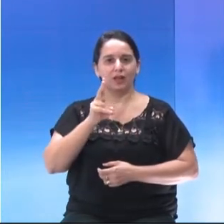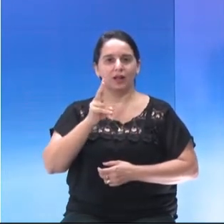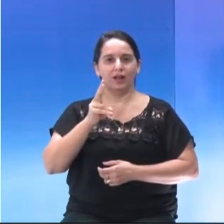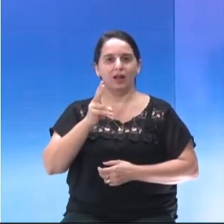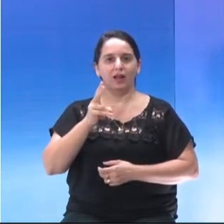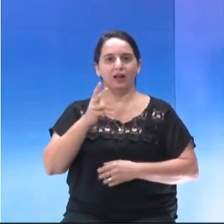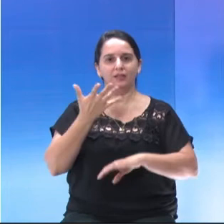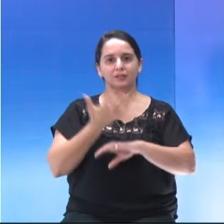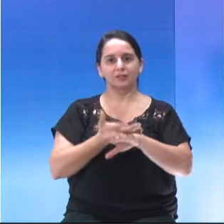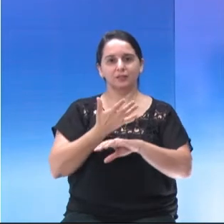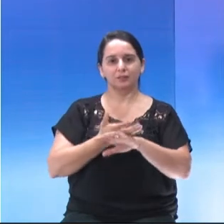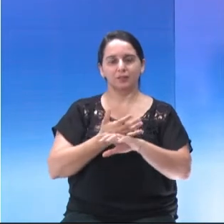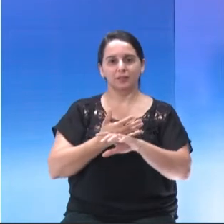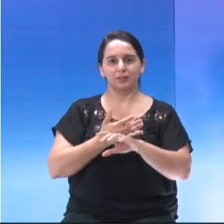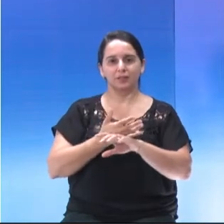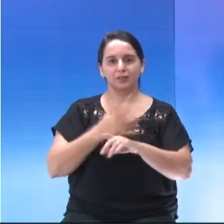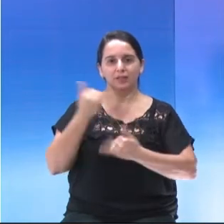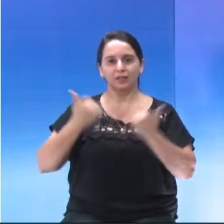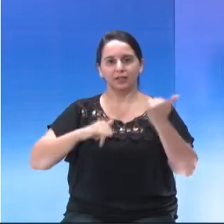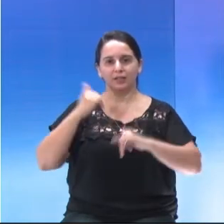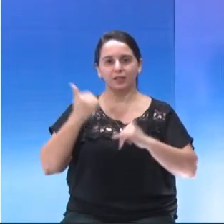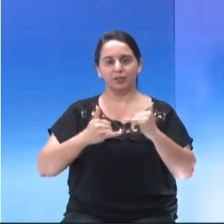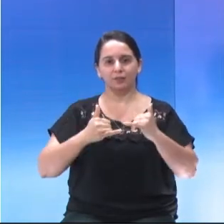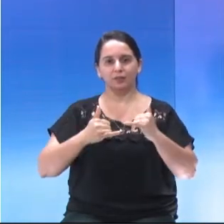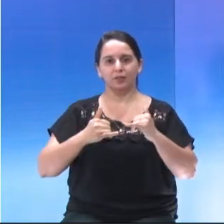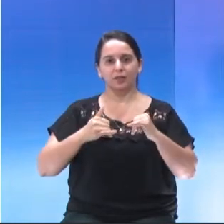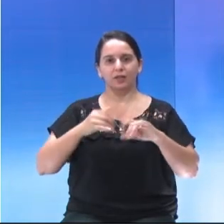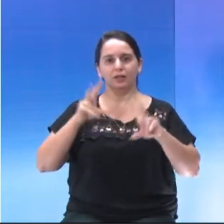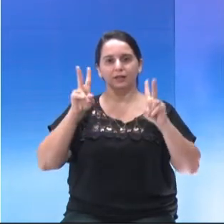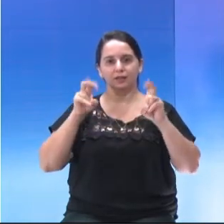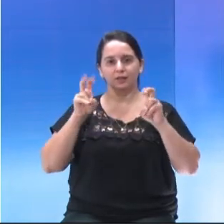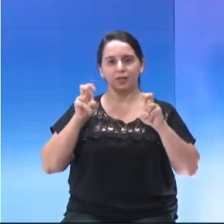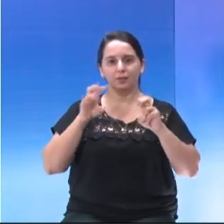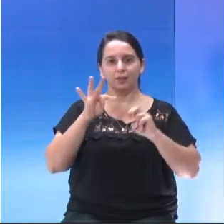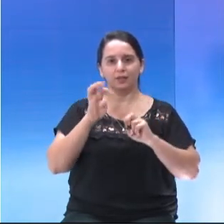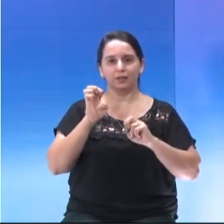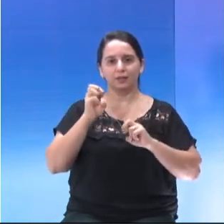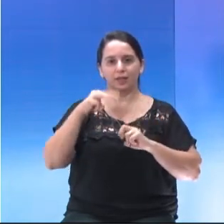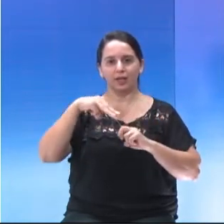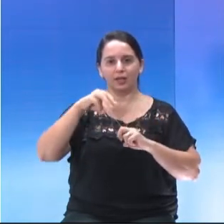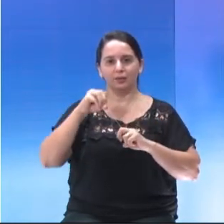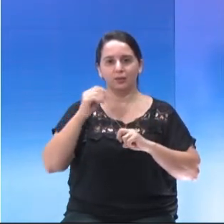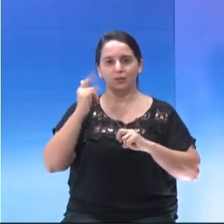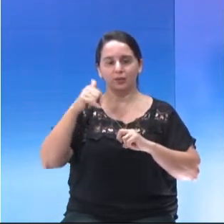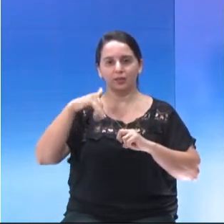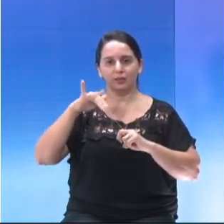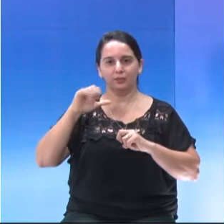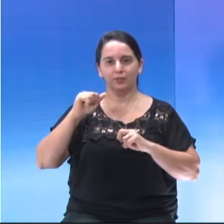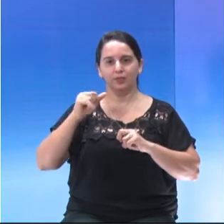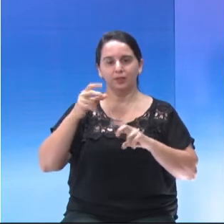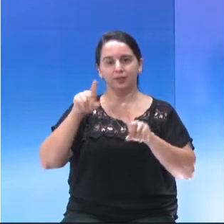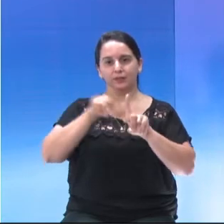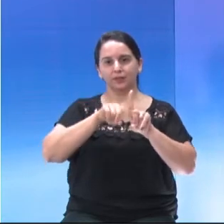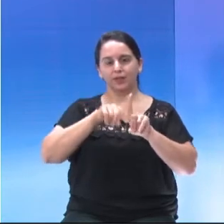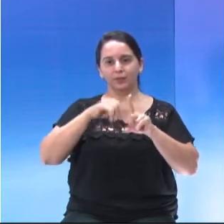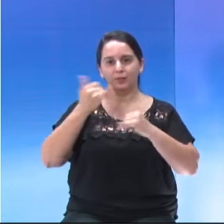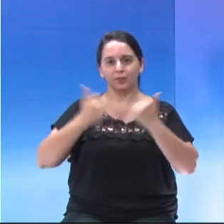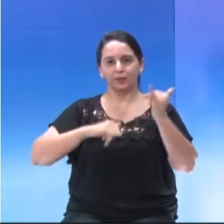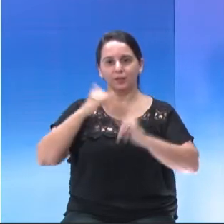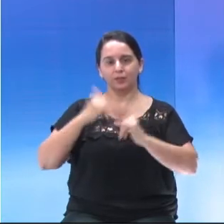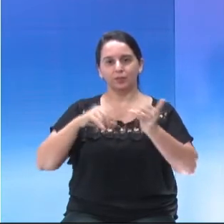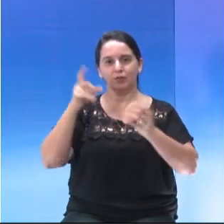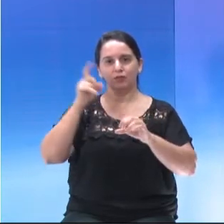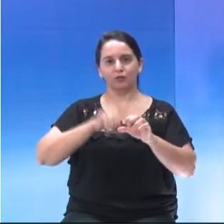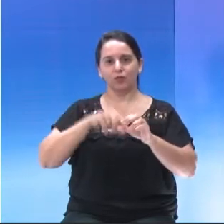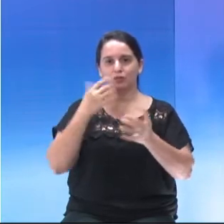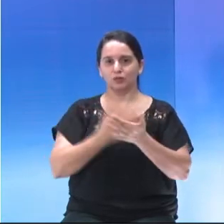termoquímica. Caso você não tenha assistido a primeira aula relacionada à termoquímica, volte lá, assista e depois